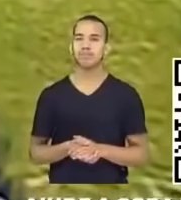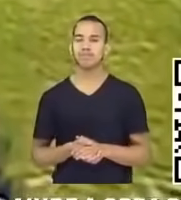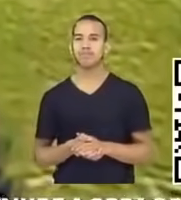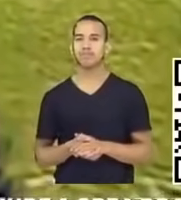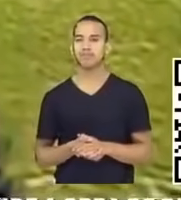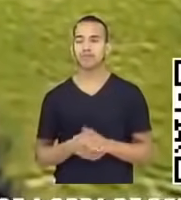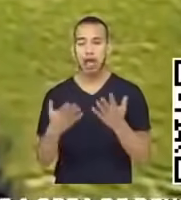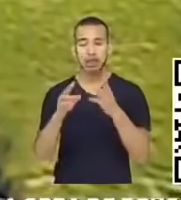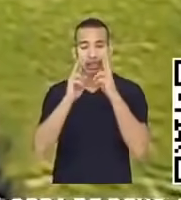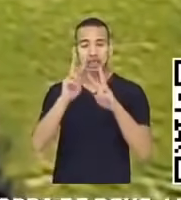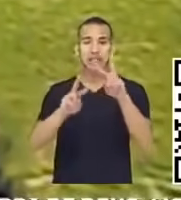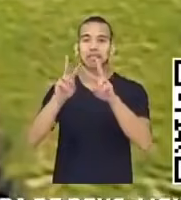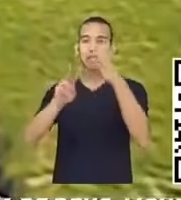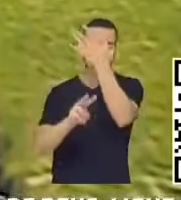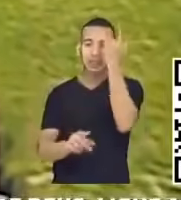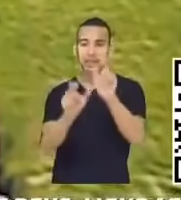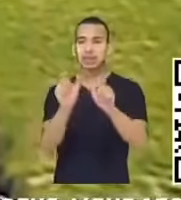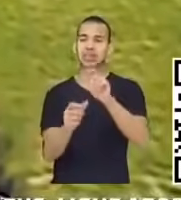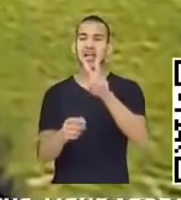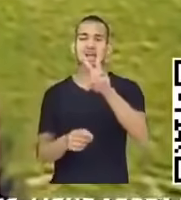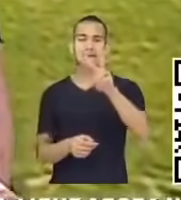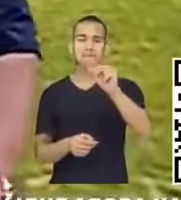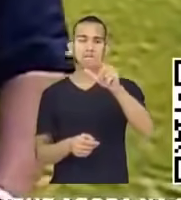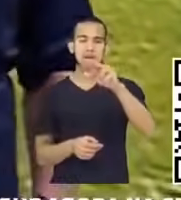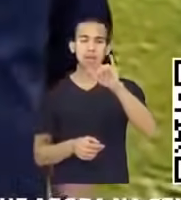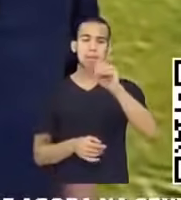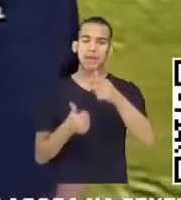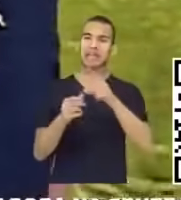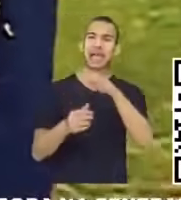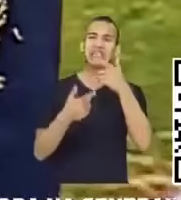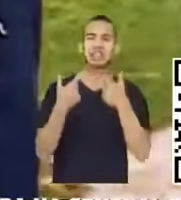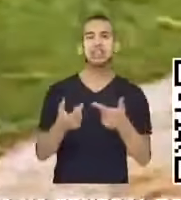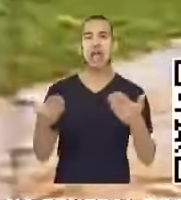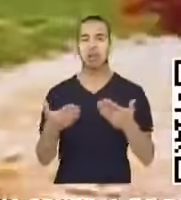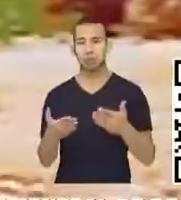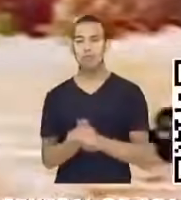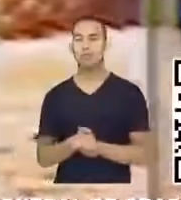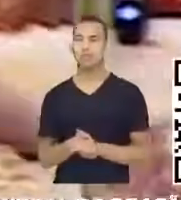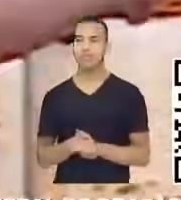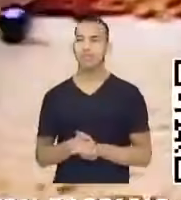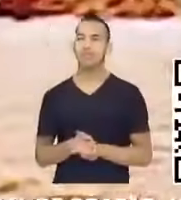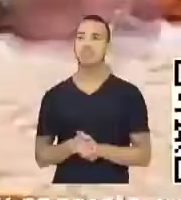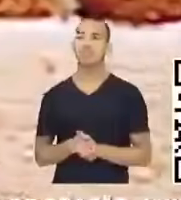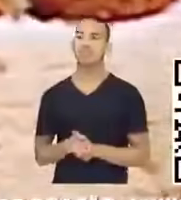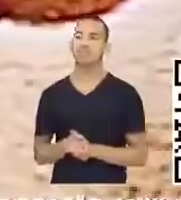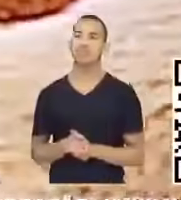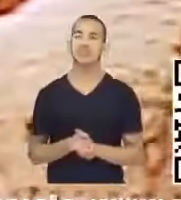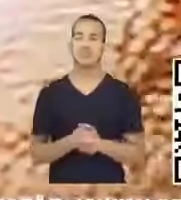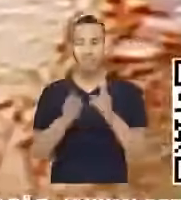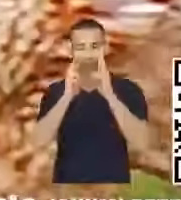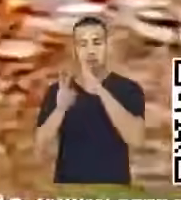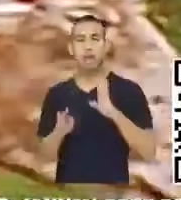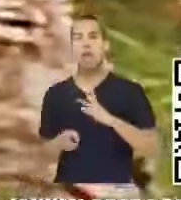Eu já ouvi gente falar São Paulo até mesmo hoje tá fazendo e olha para mim isso porque